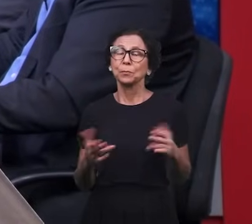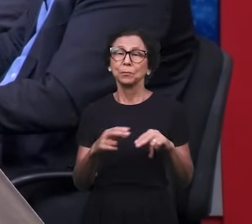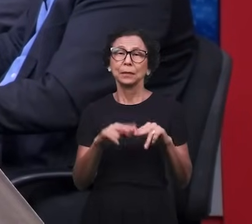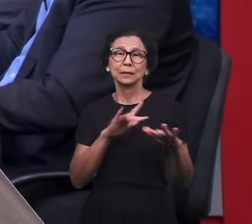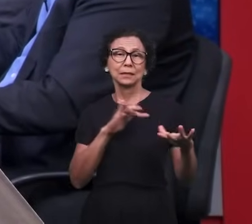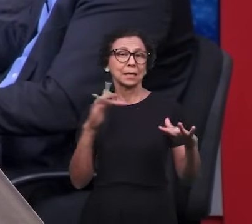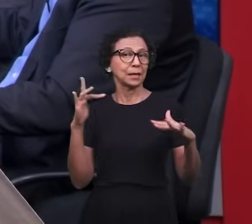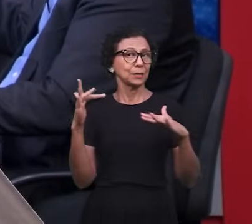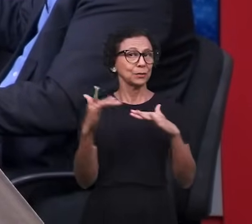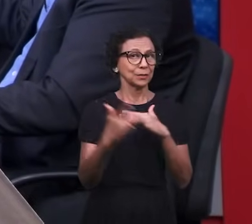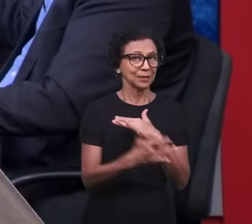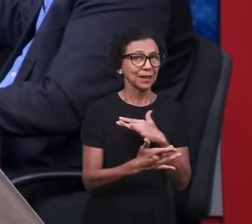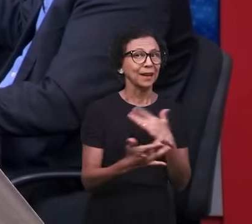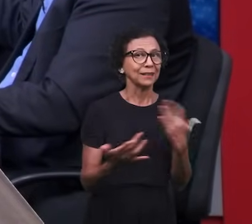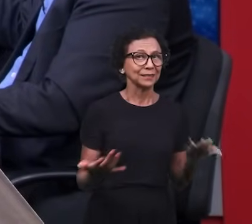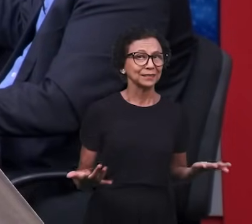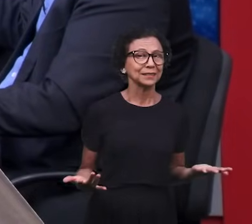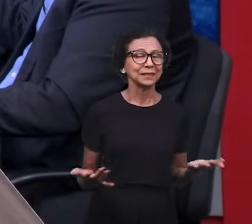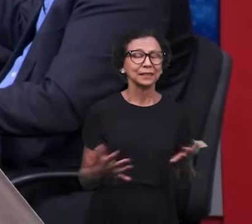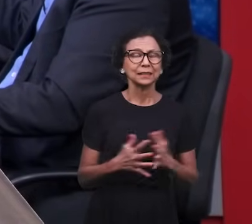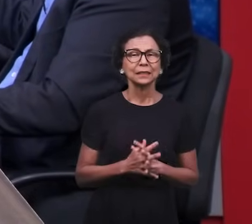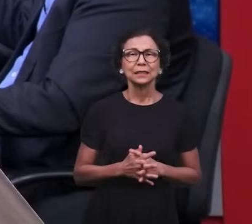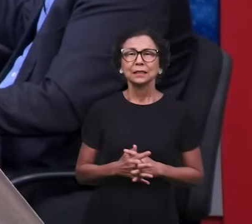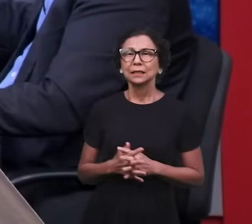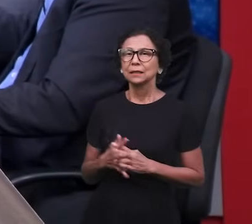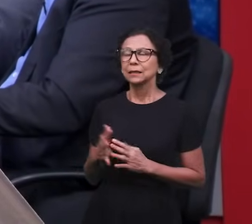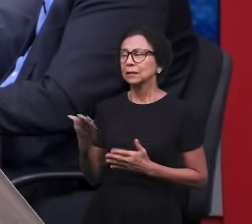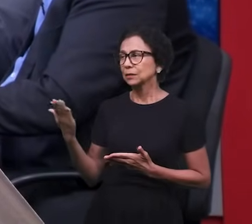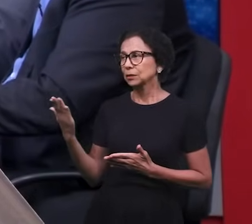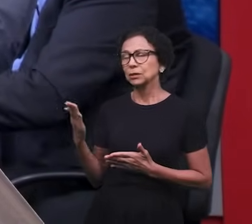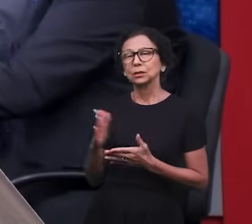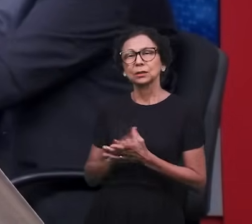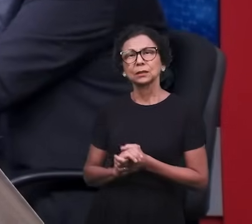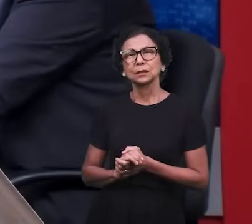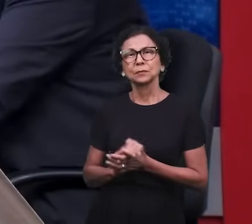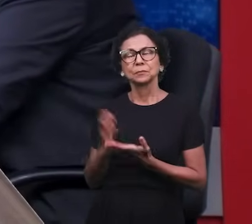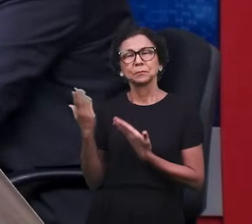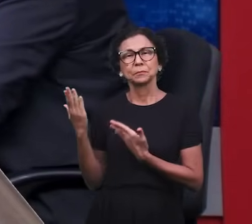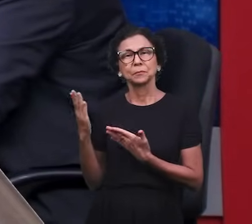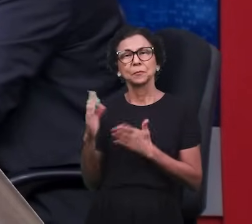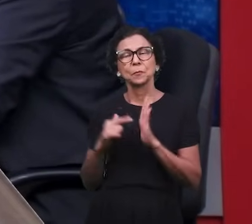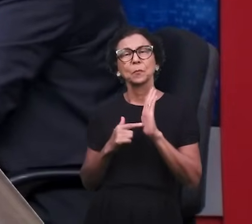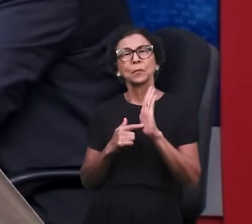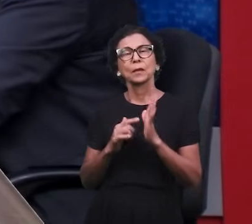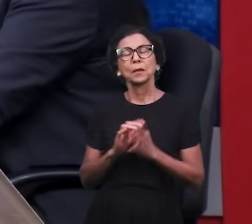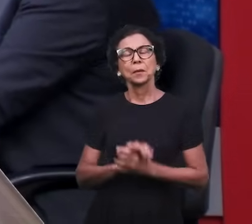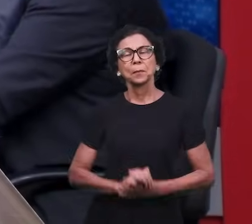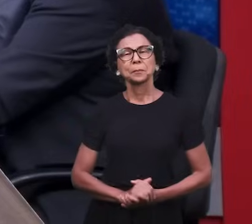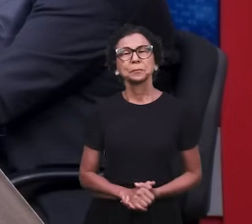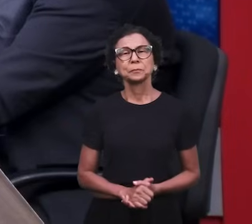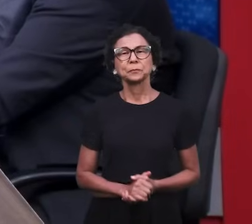redes sociais. Inclusive, se puder aqui trazer para nós aqui o gráfico da evolução.